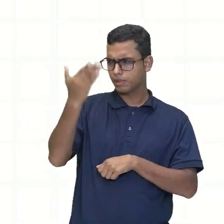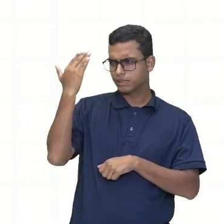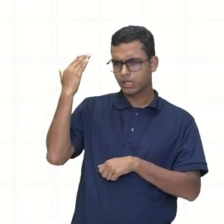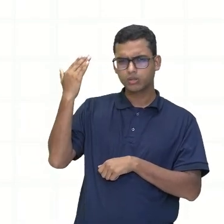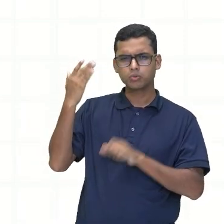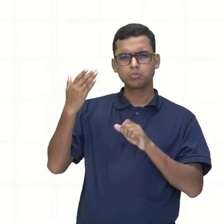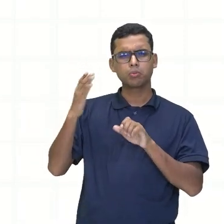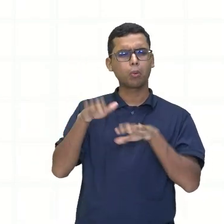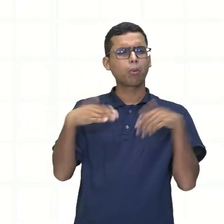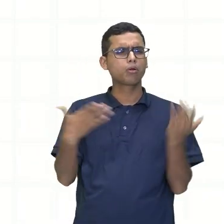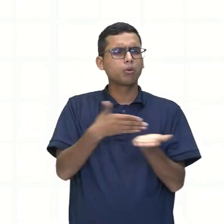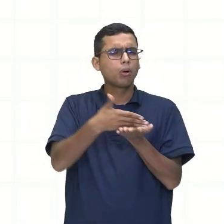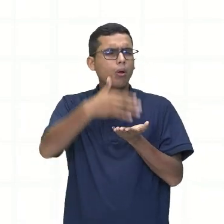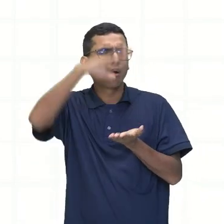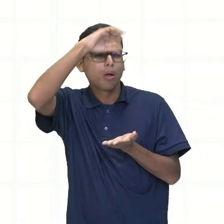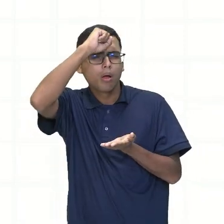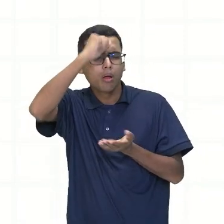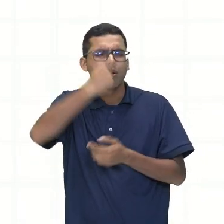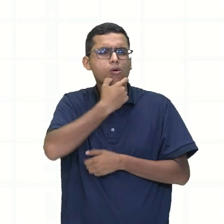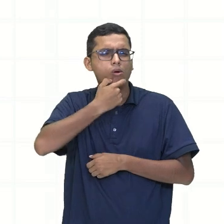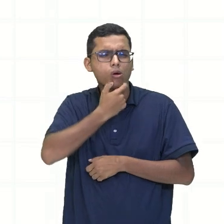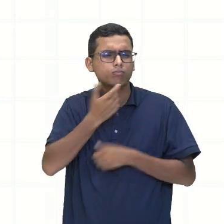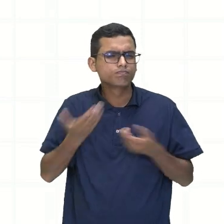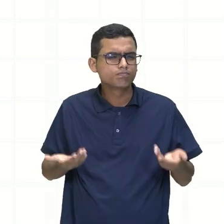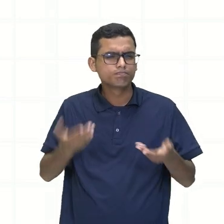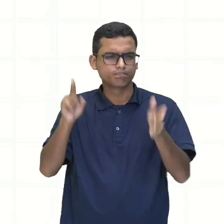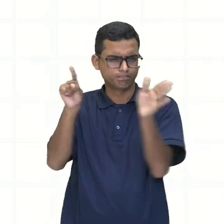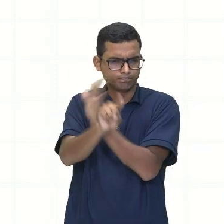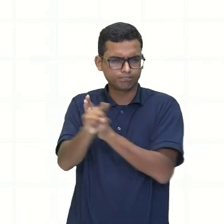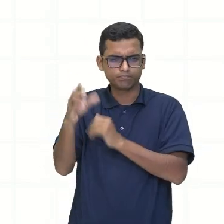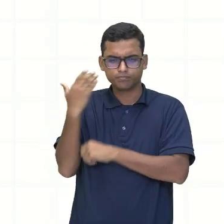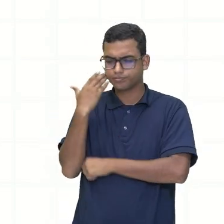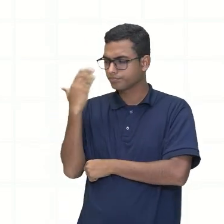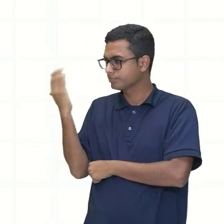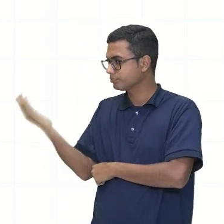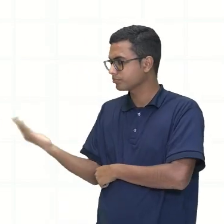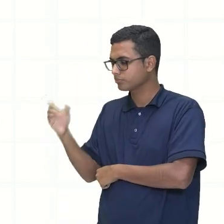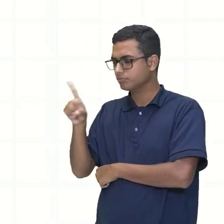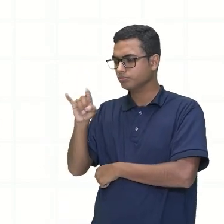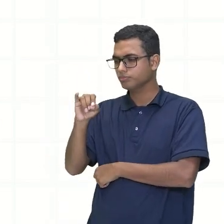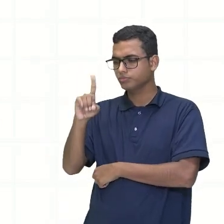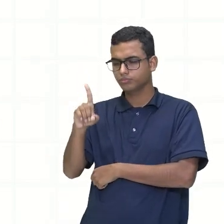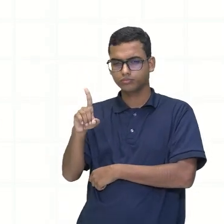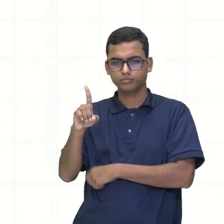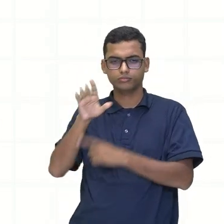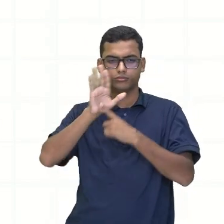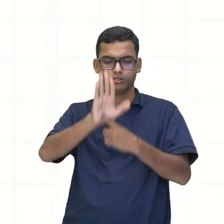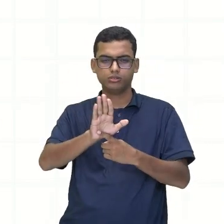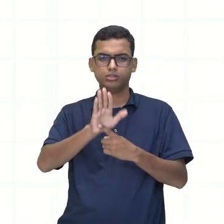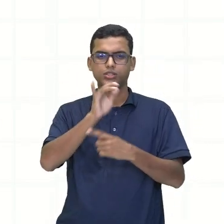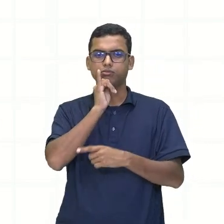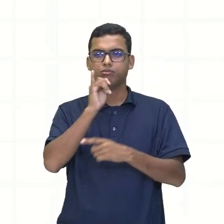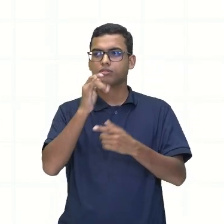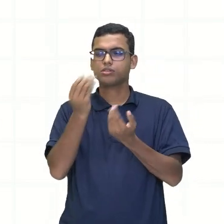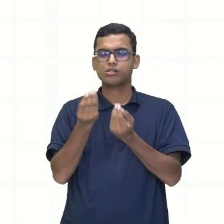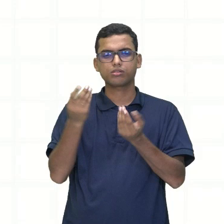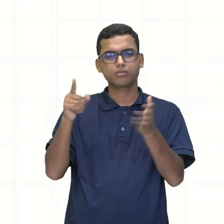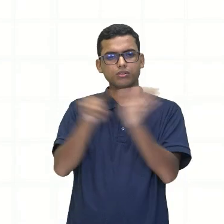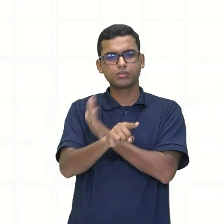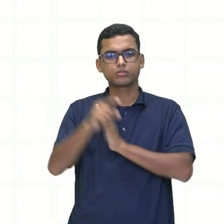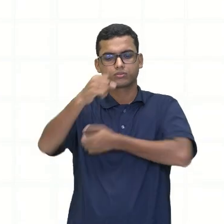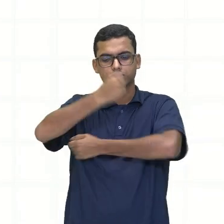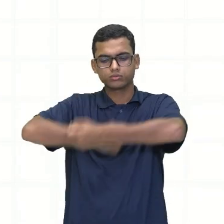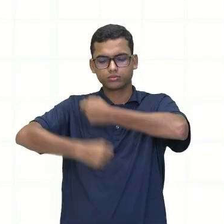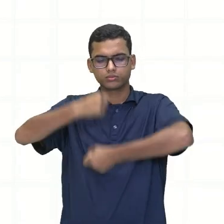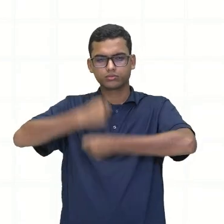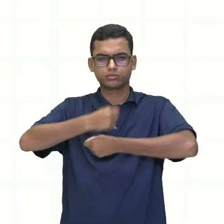at porque é hora, tá? Quando for, eu quero dizer o ano de 2020, por exemplo, eu